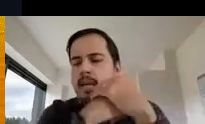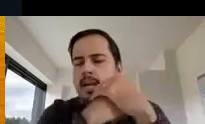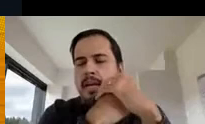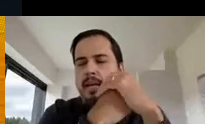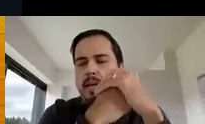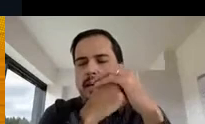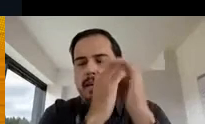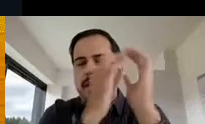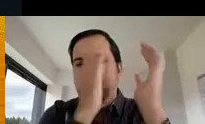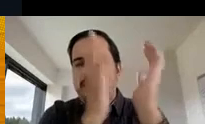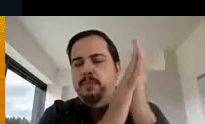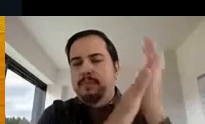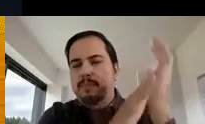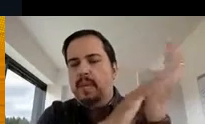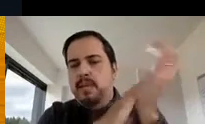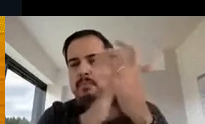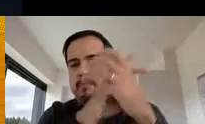Snowden,